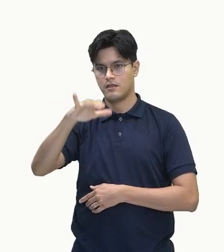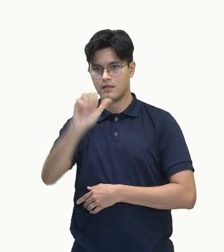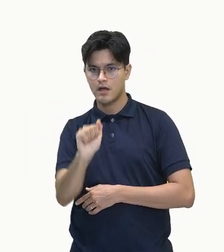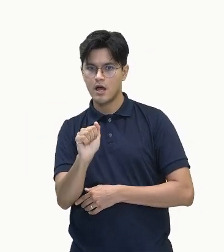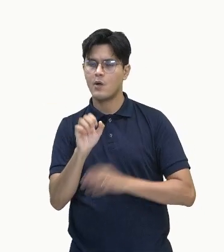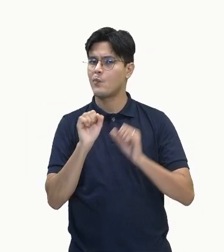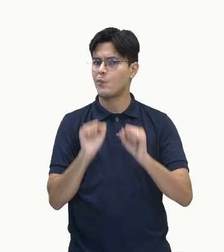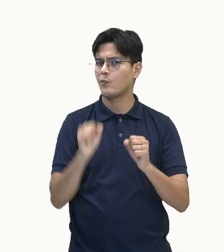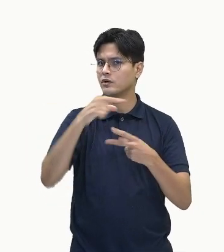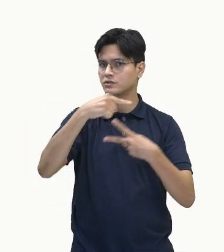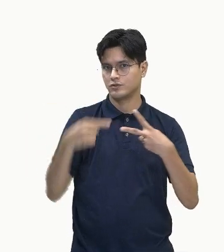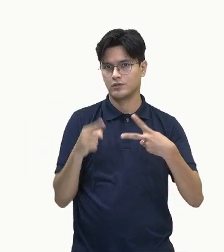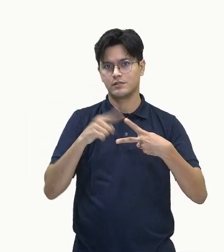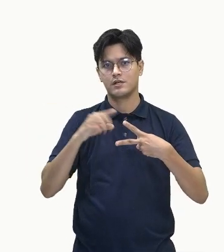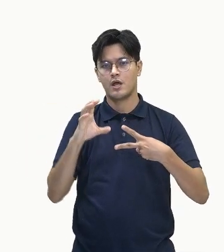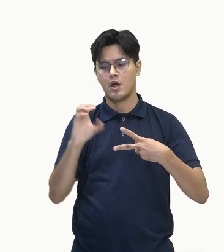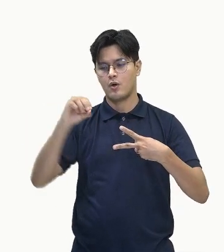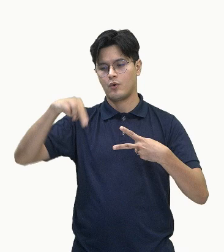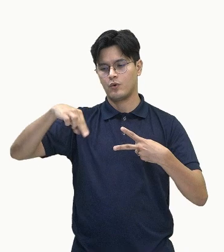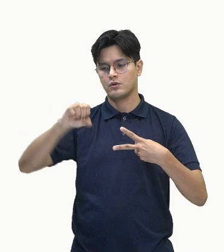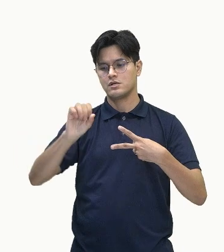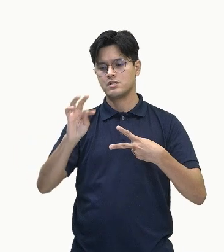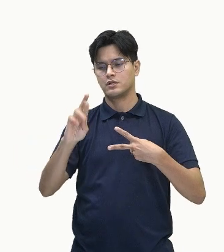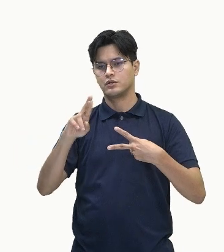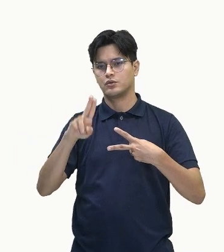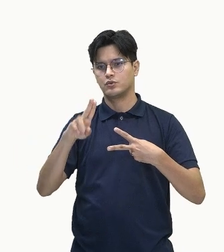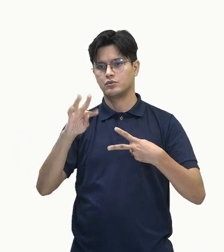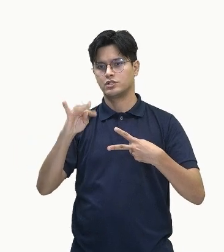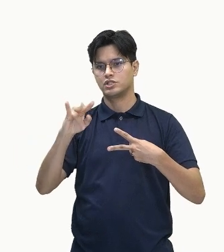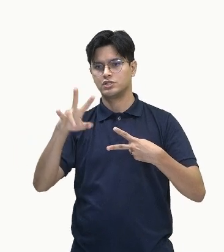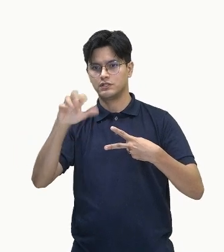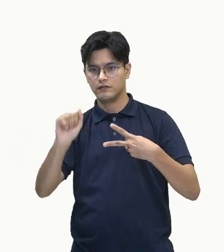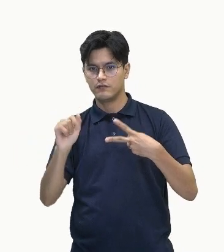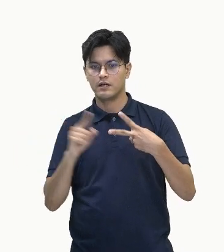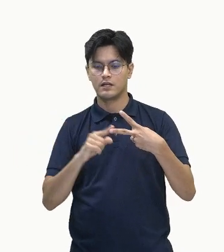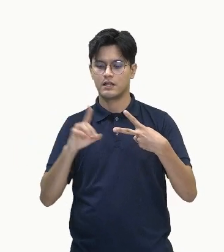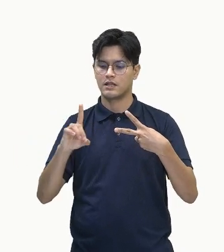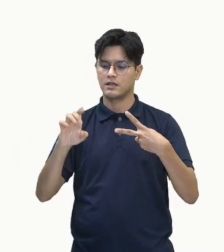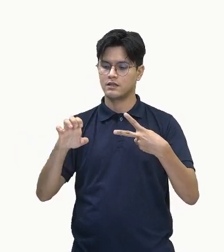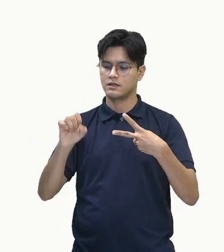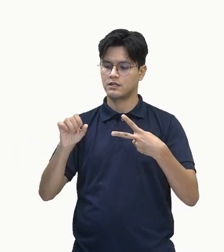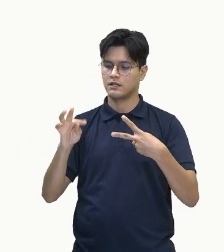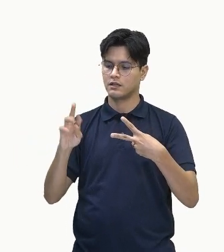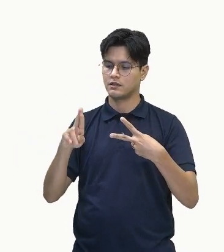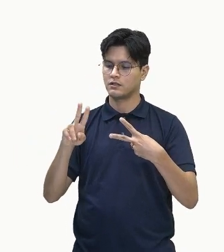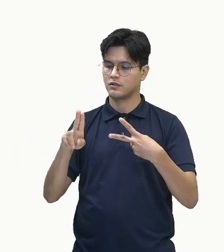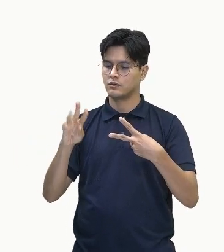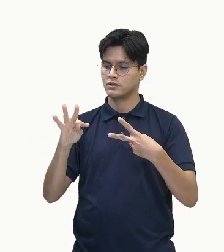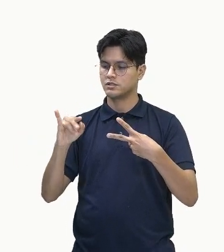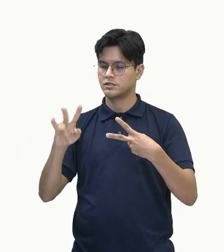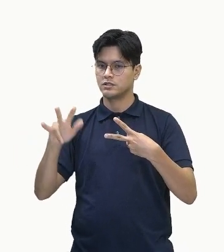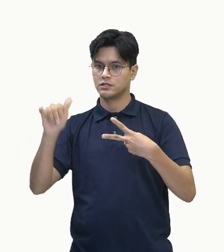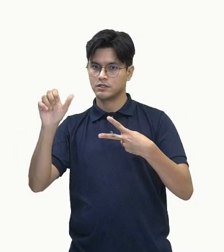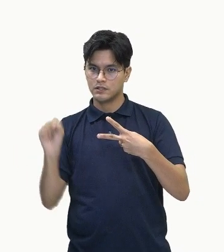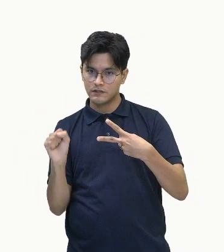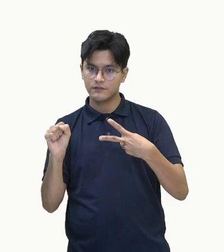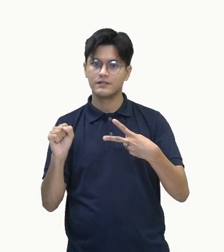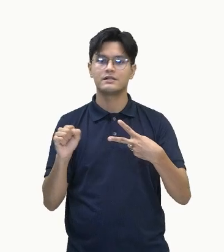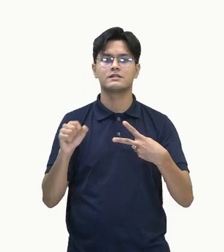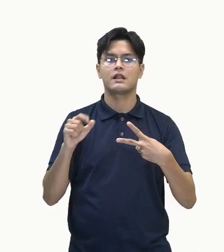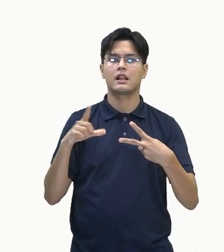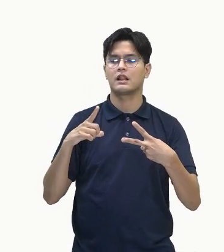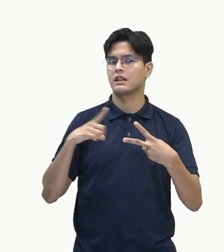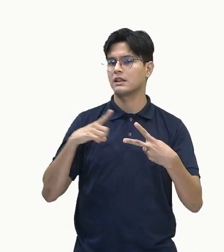destrutiva. Em algumas regiões escuras, certo? Nós encontramos regiões